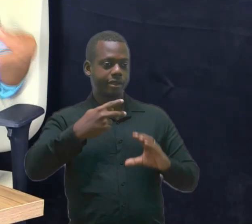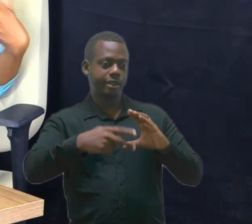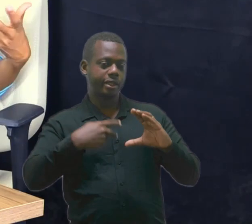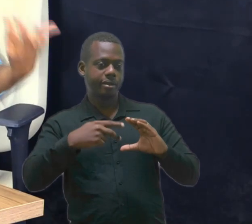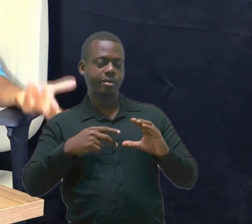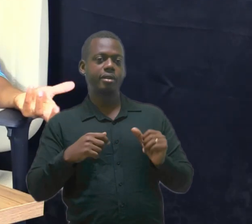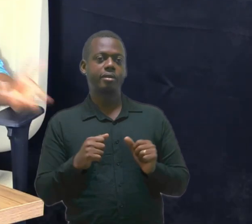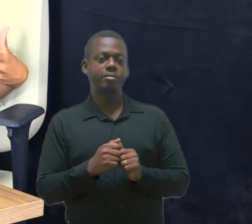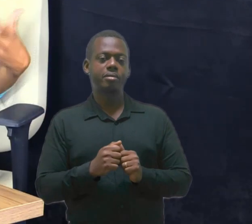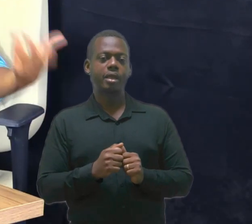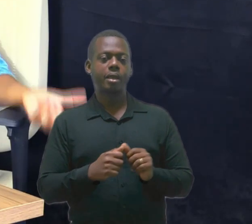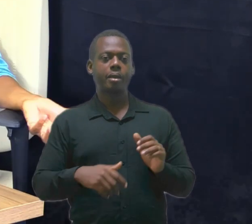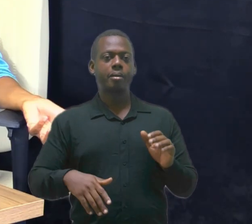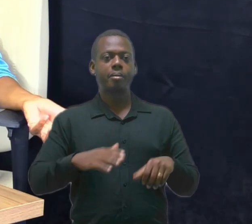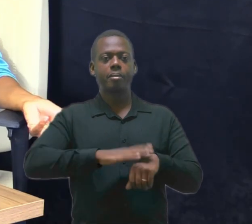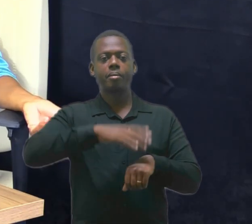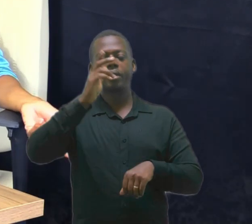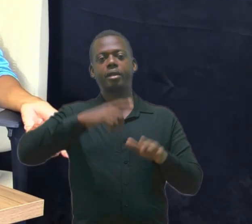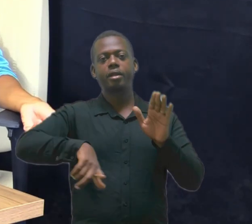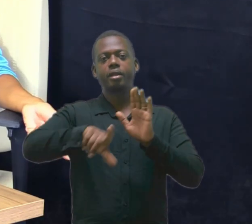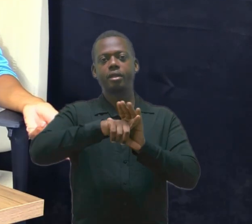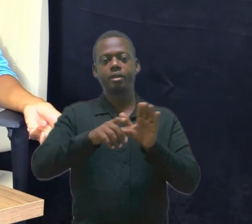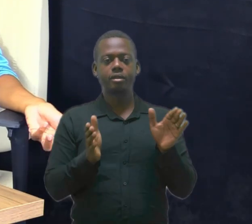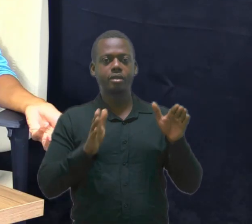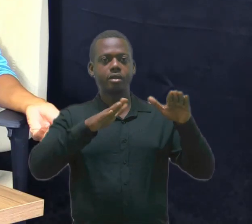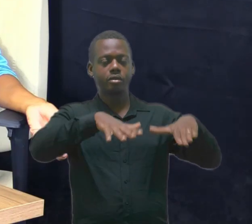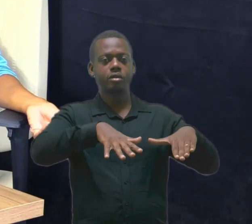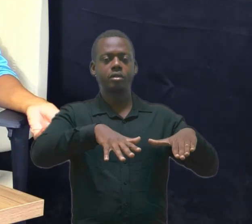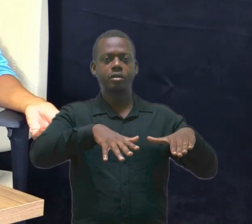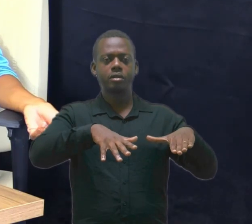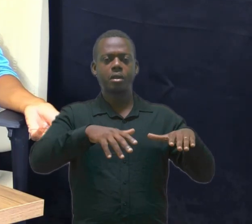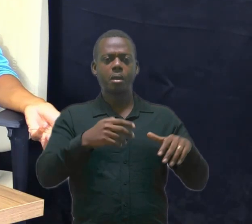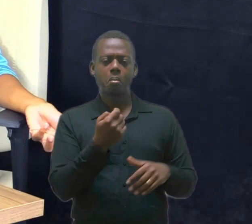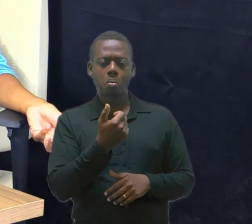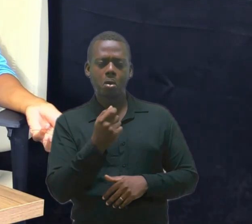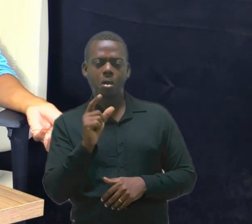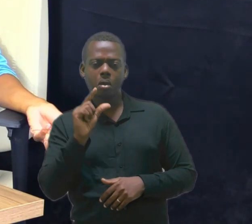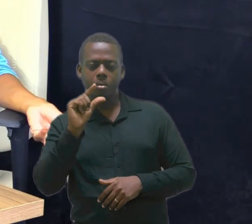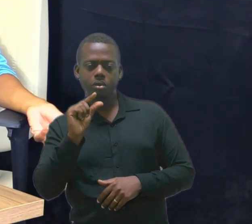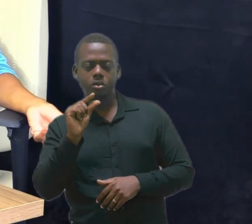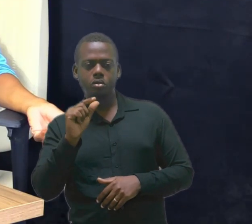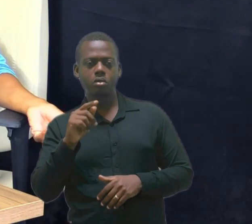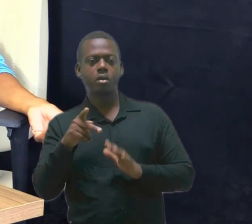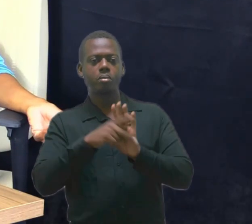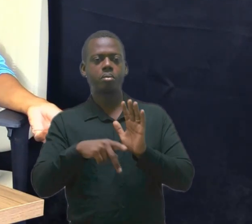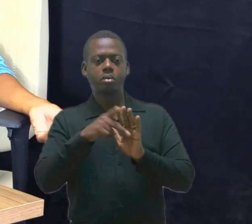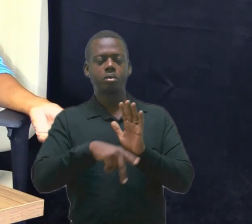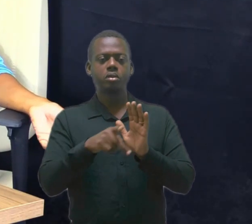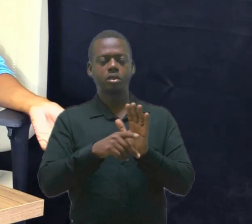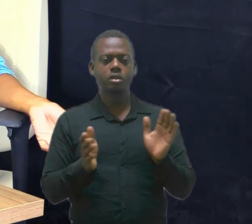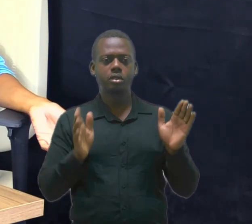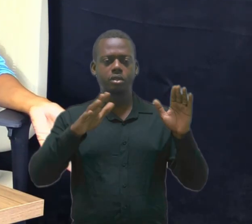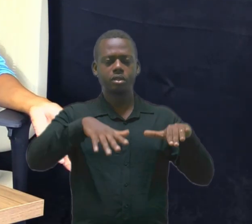plenário, mais leis sobre a inclusão. Né? Ainda existe poucas pessoas que apresentam projetos de inclusão aqui